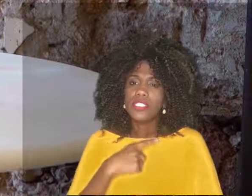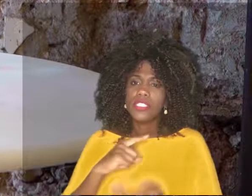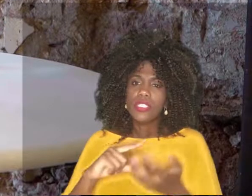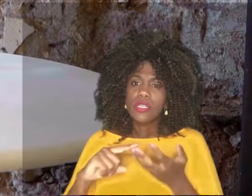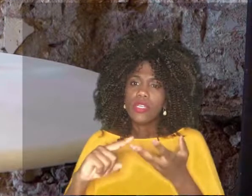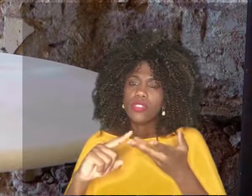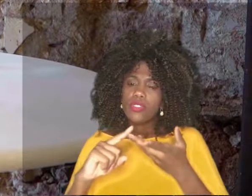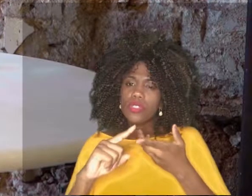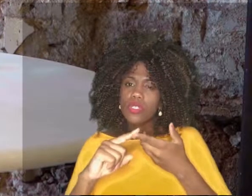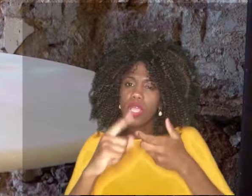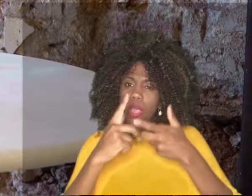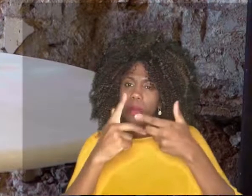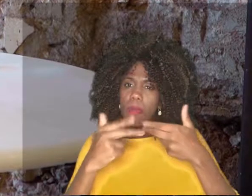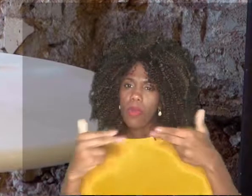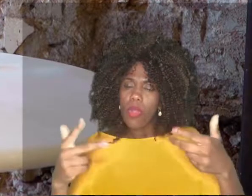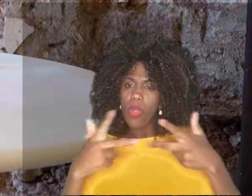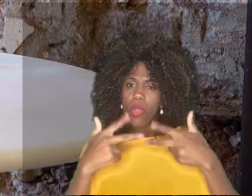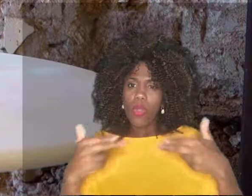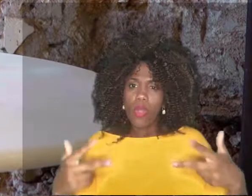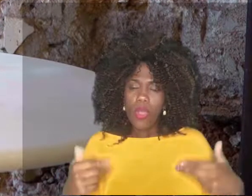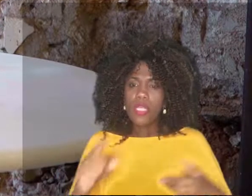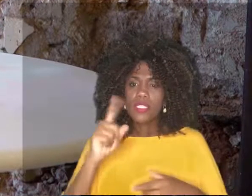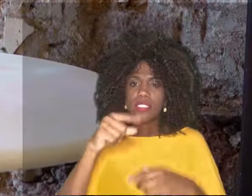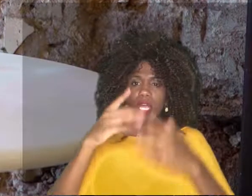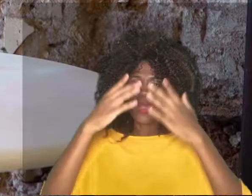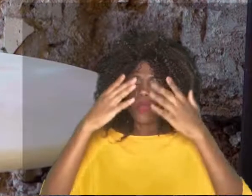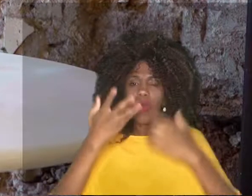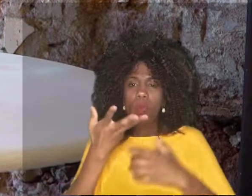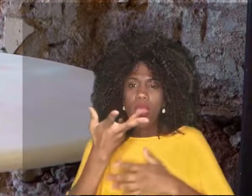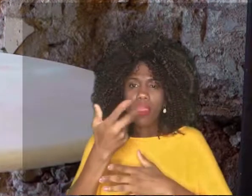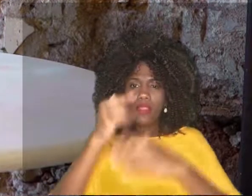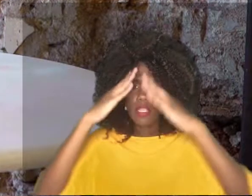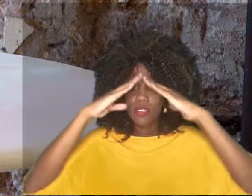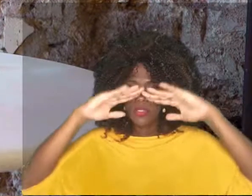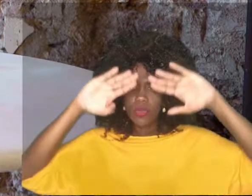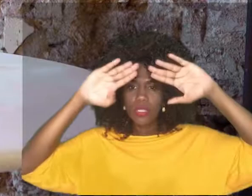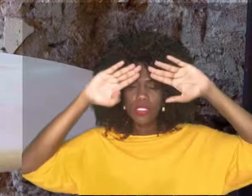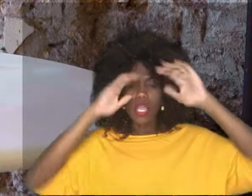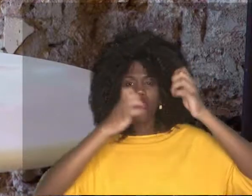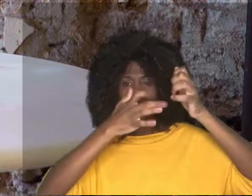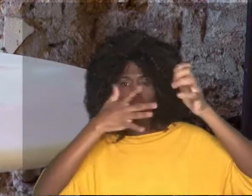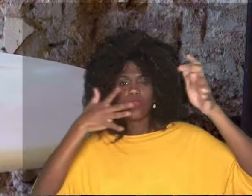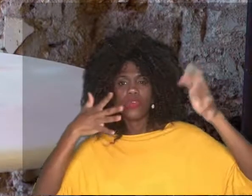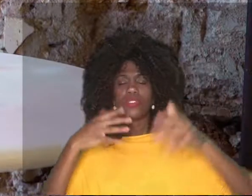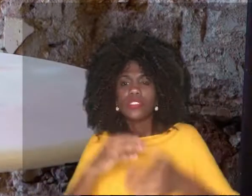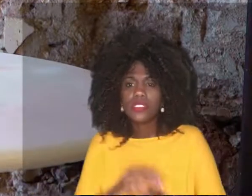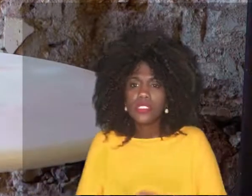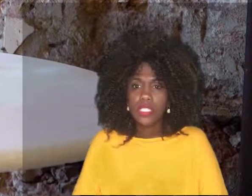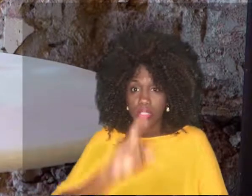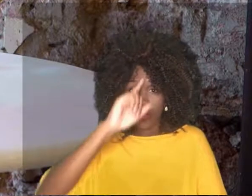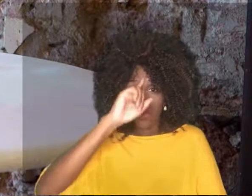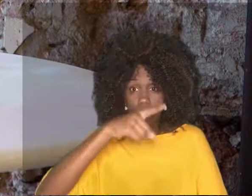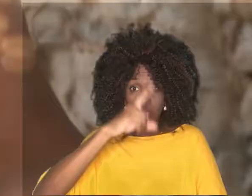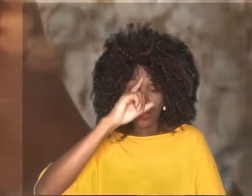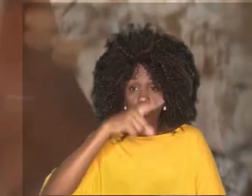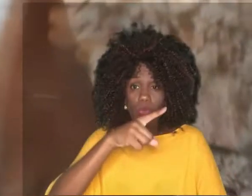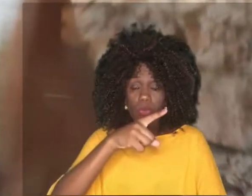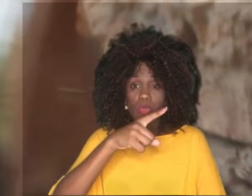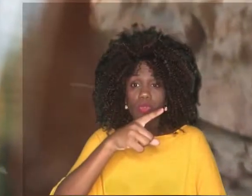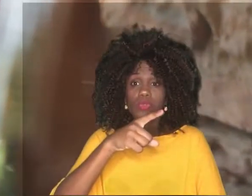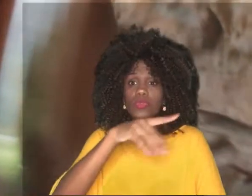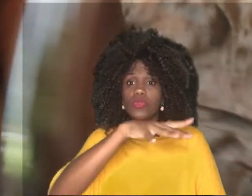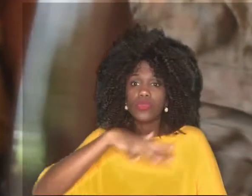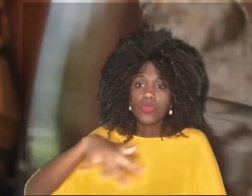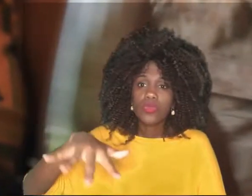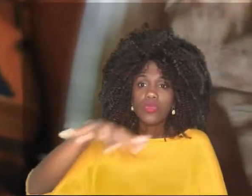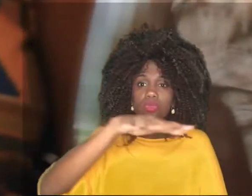Ajaipapô, Nissambô, Colô, Danadana, que são qualidades de Oxóssi, né, donos, né, do